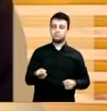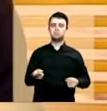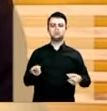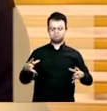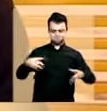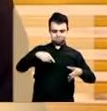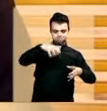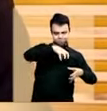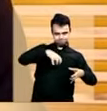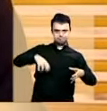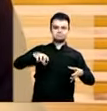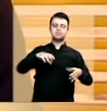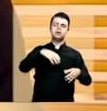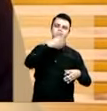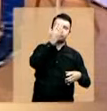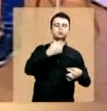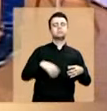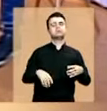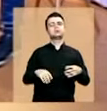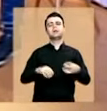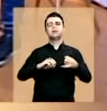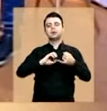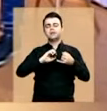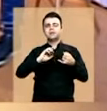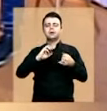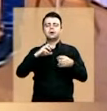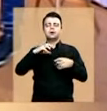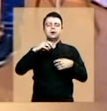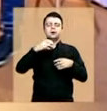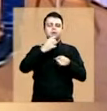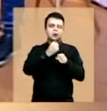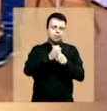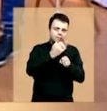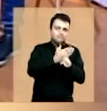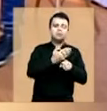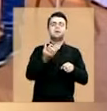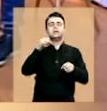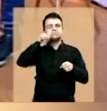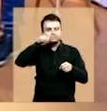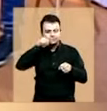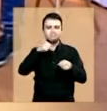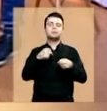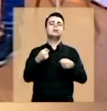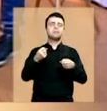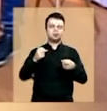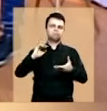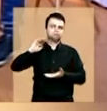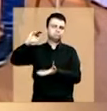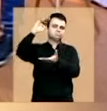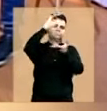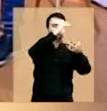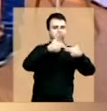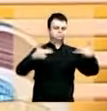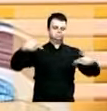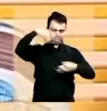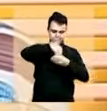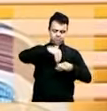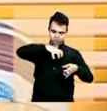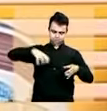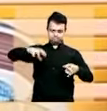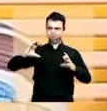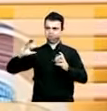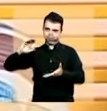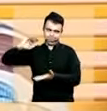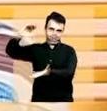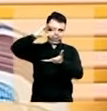kits com legumes, frutas, vegetais. Frutas, vegetais, fora as instituições, como eu falei anteriormente, né? E o melhor